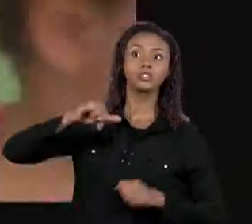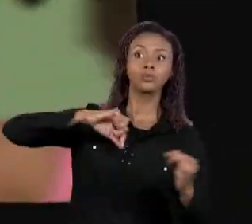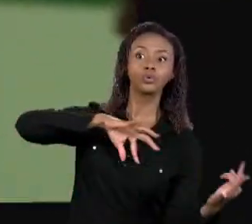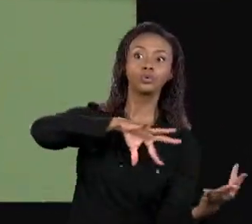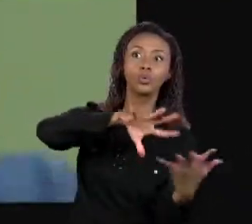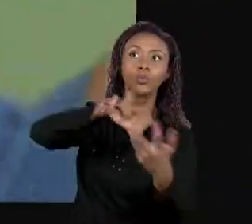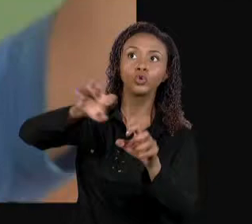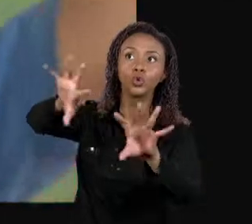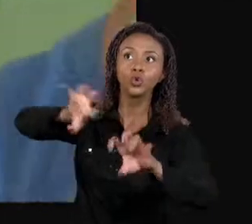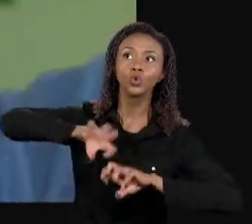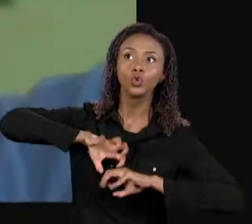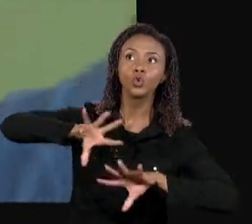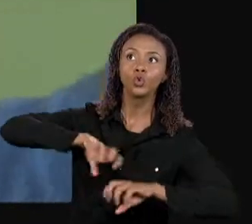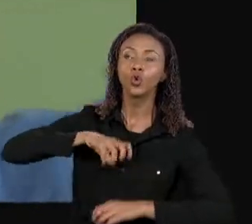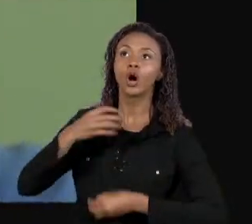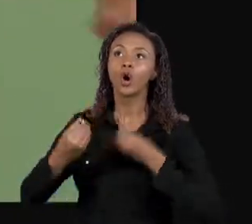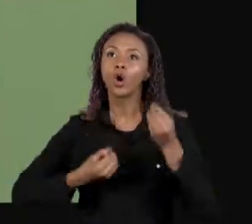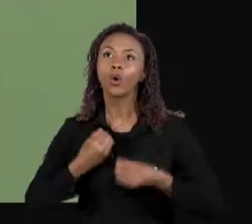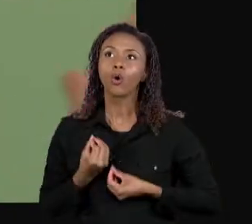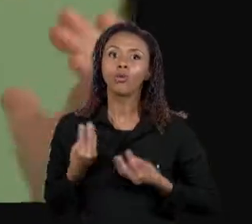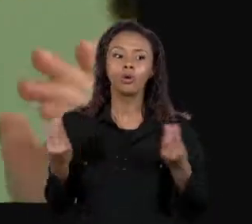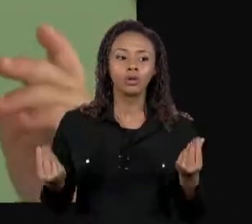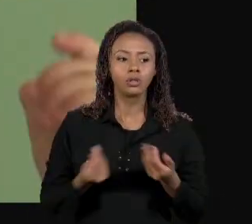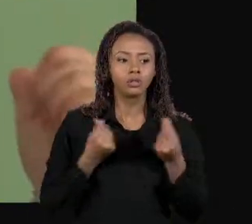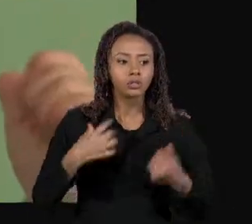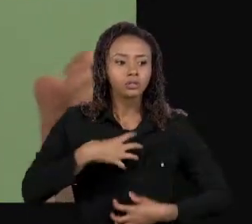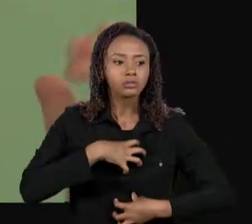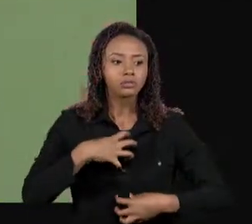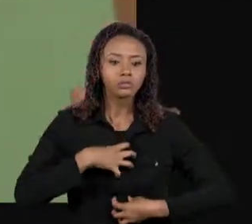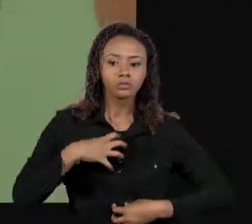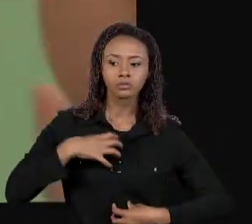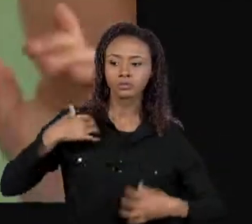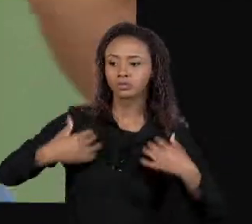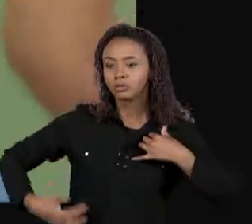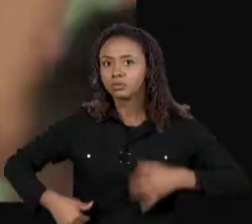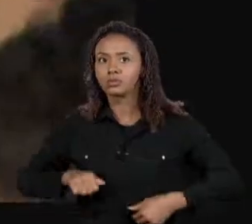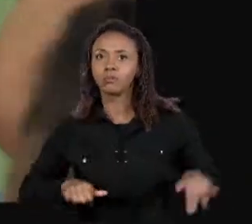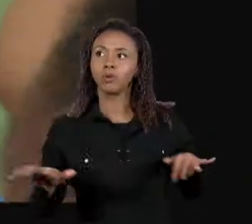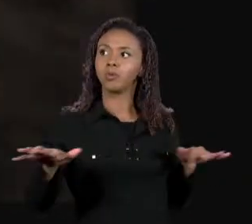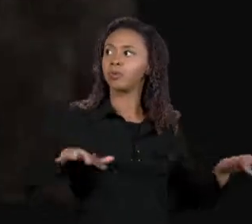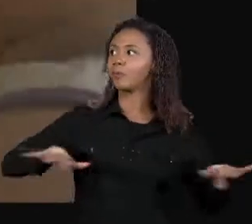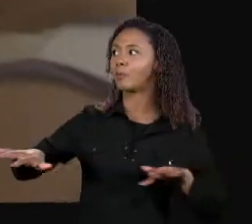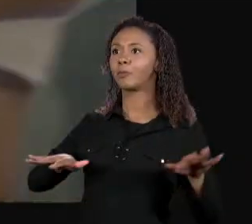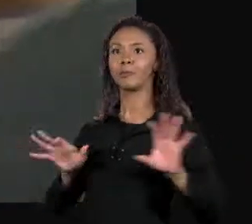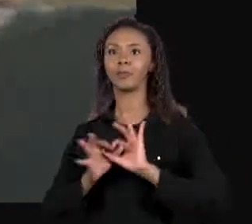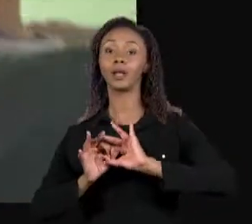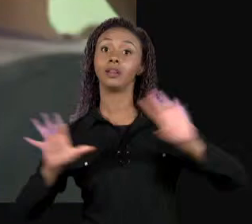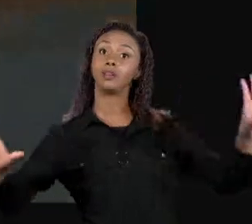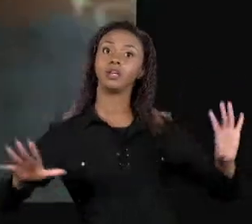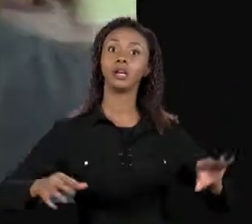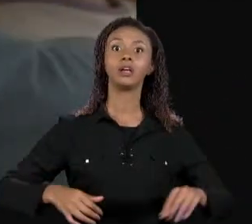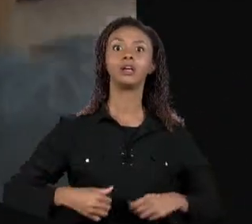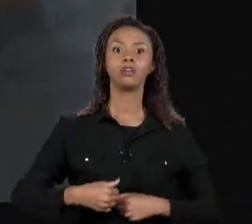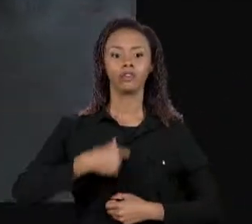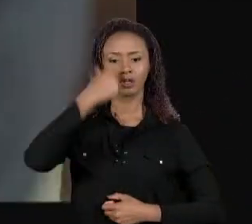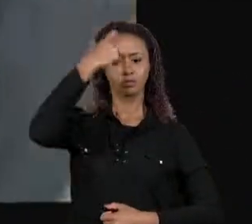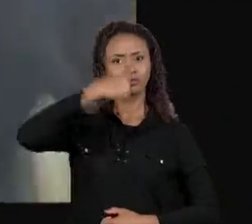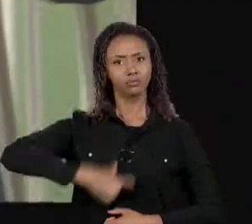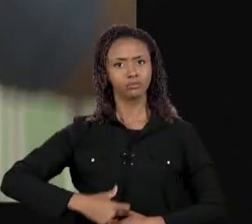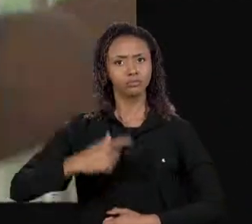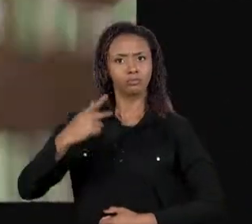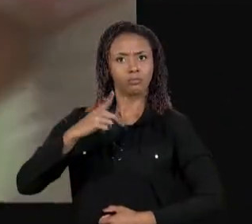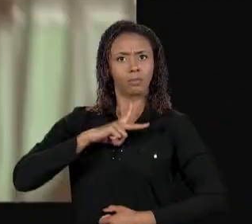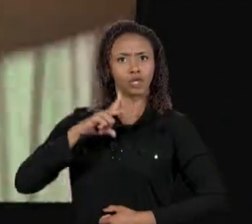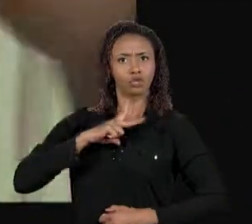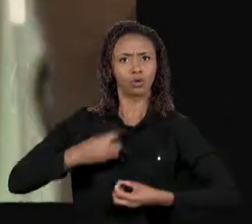sensoriais, expressivas, corporais que possibilitem movimentação ampla, expressão da individualidade